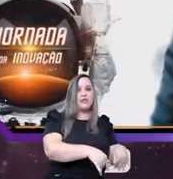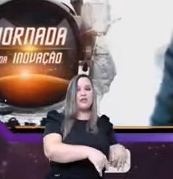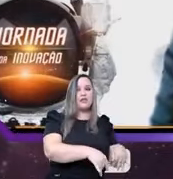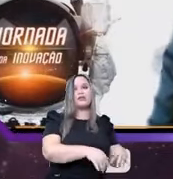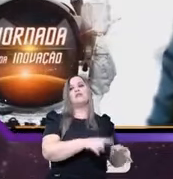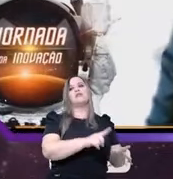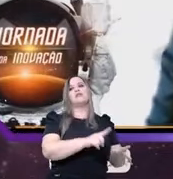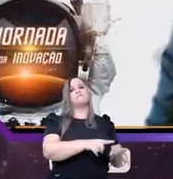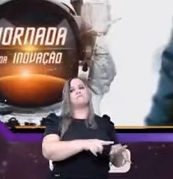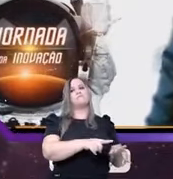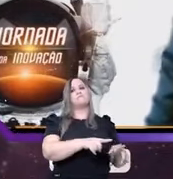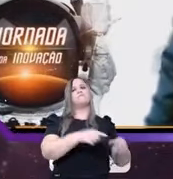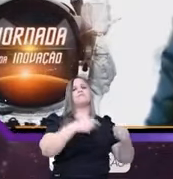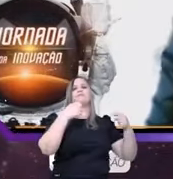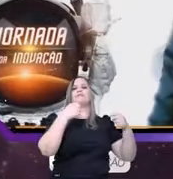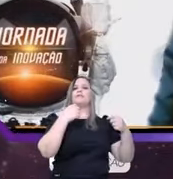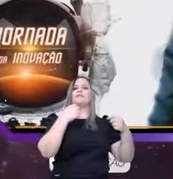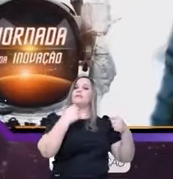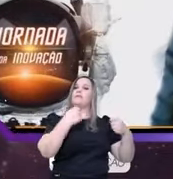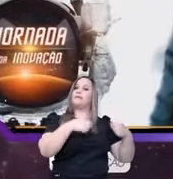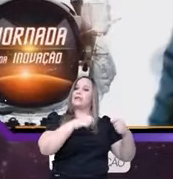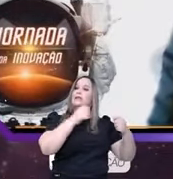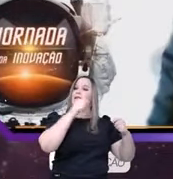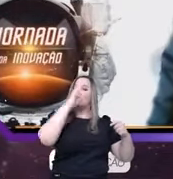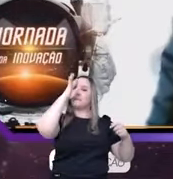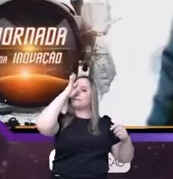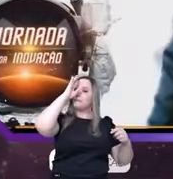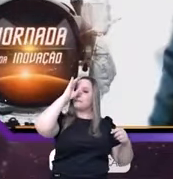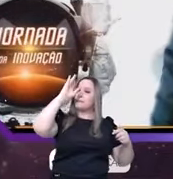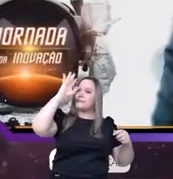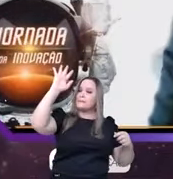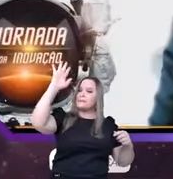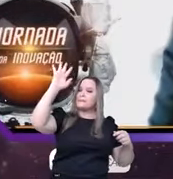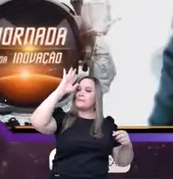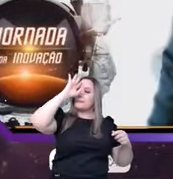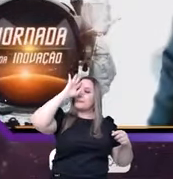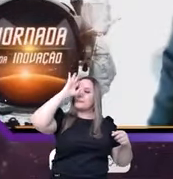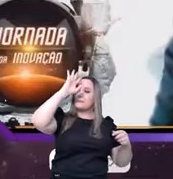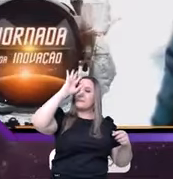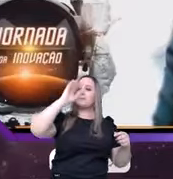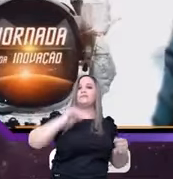que merece uma reflexão. O